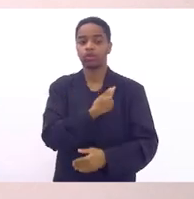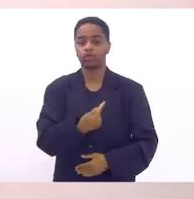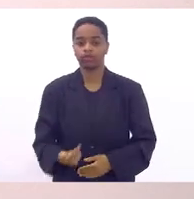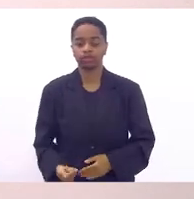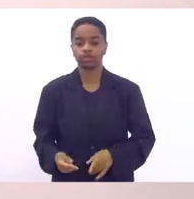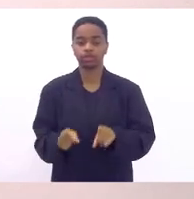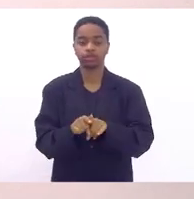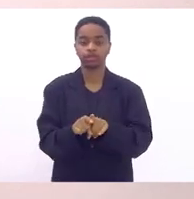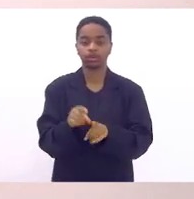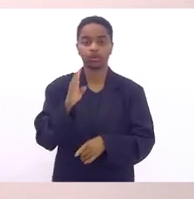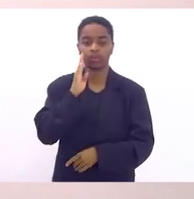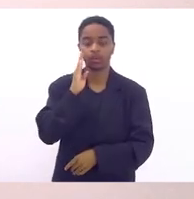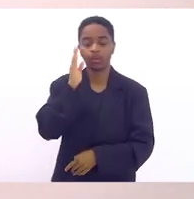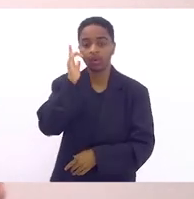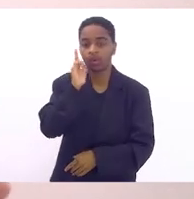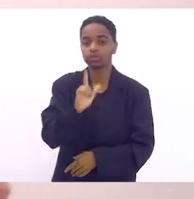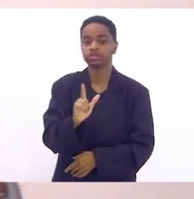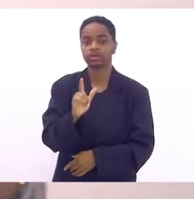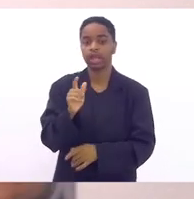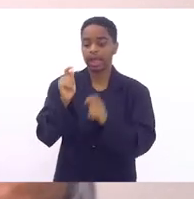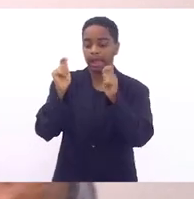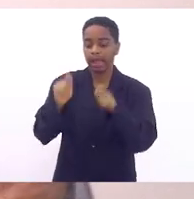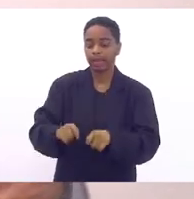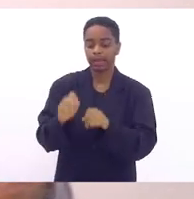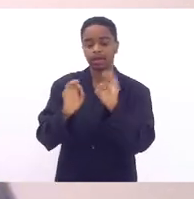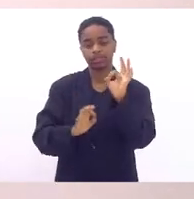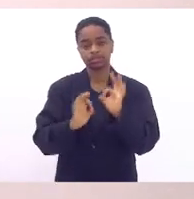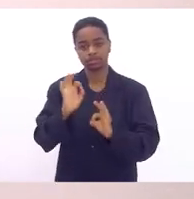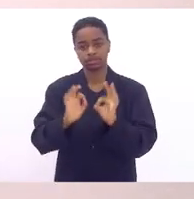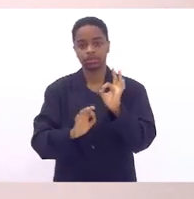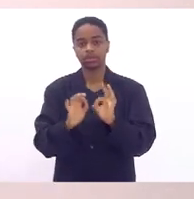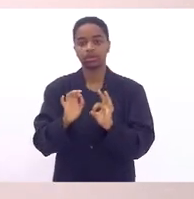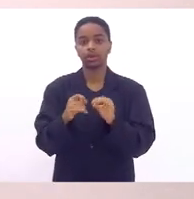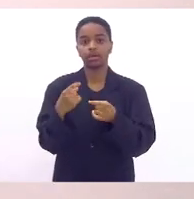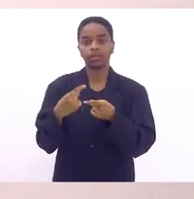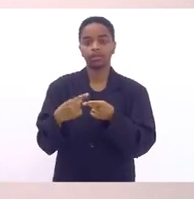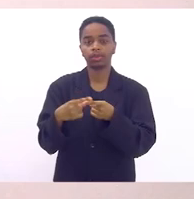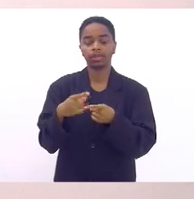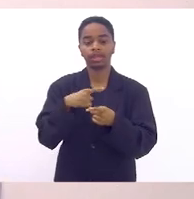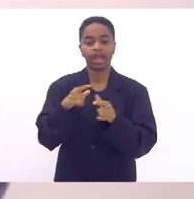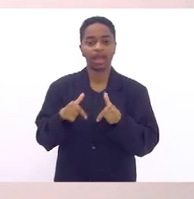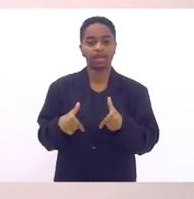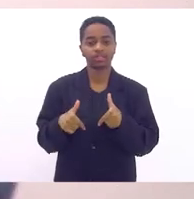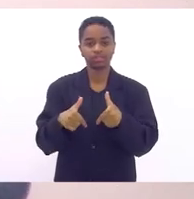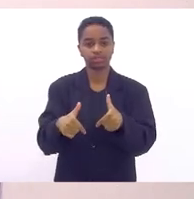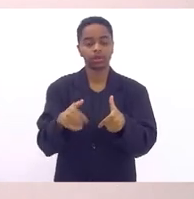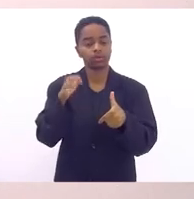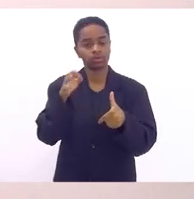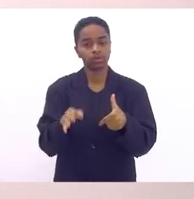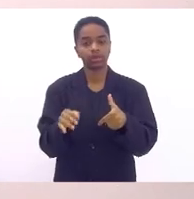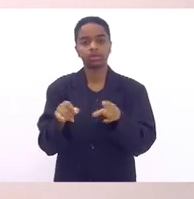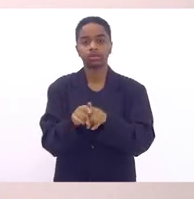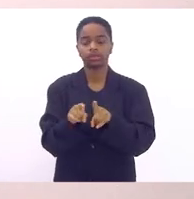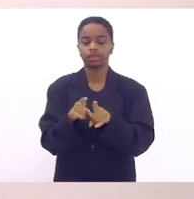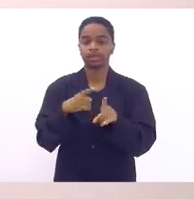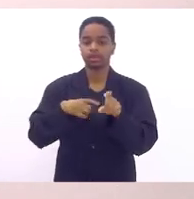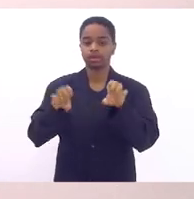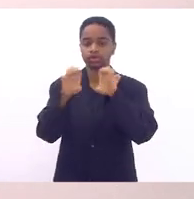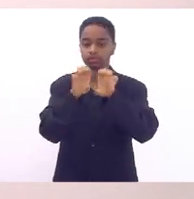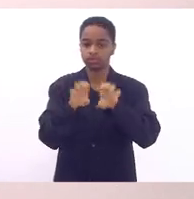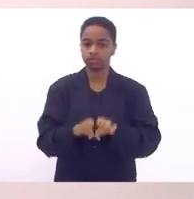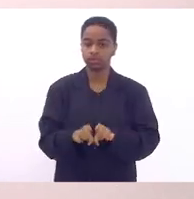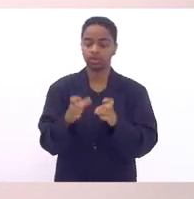sair de toda essa capacidade instalada que nós já temos para ações efetivas além de todas toda a estrutura que nós